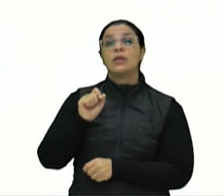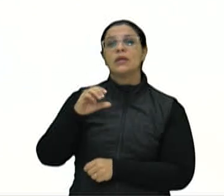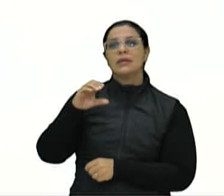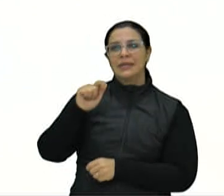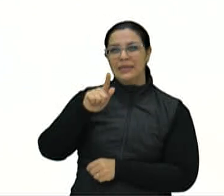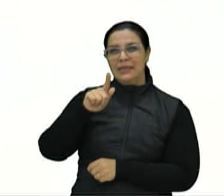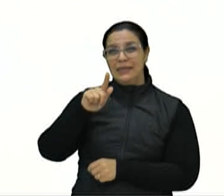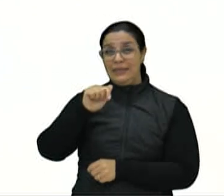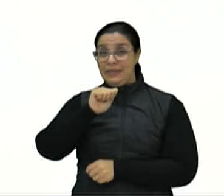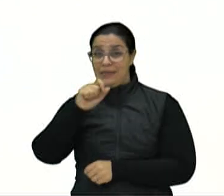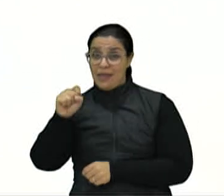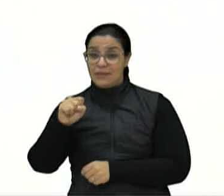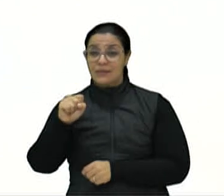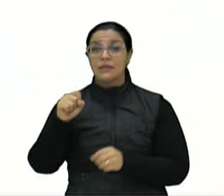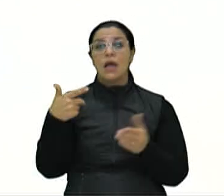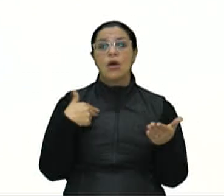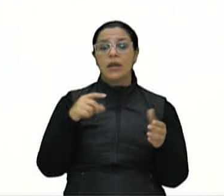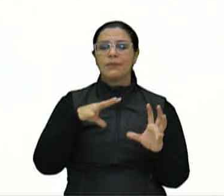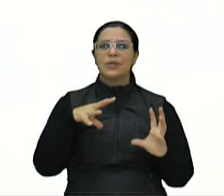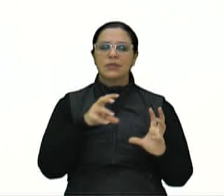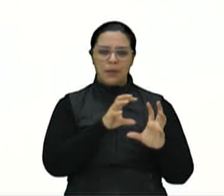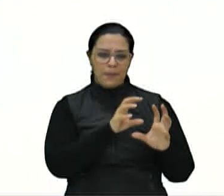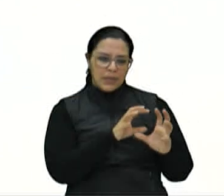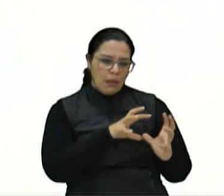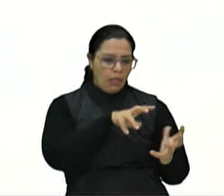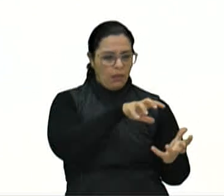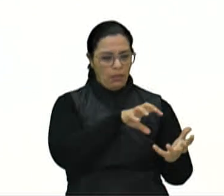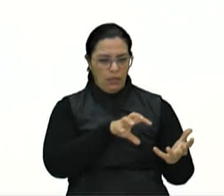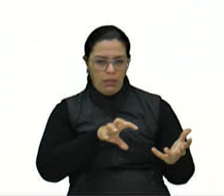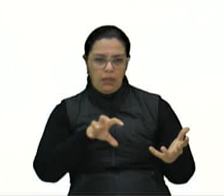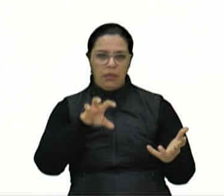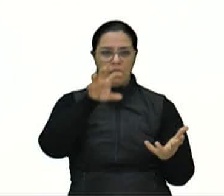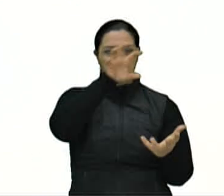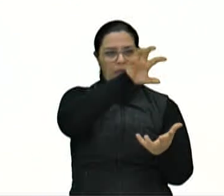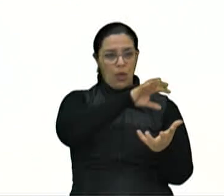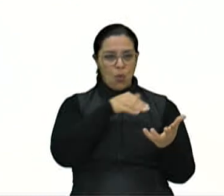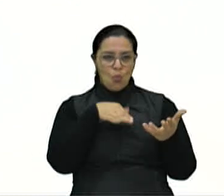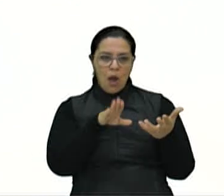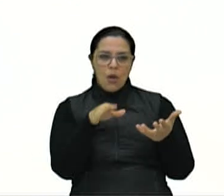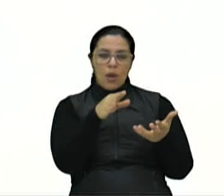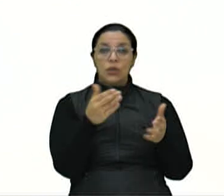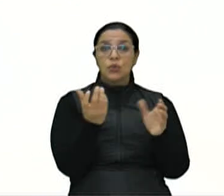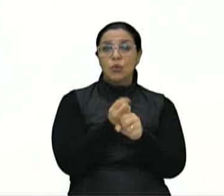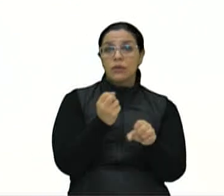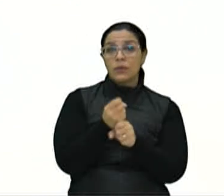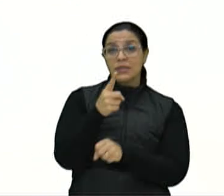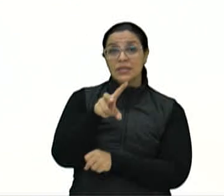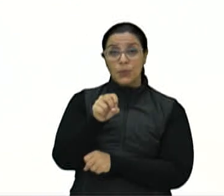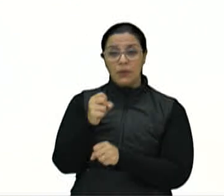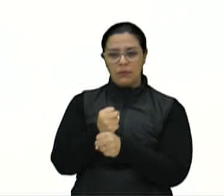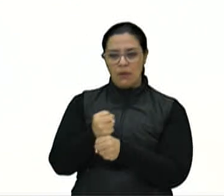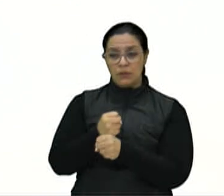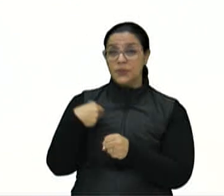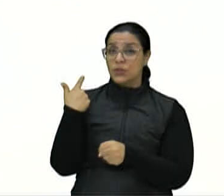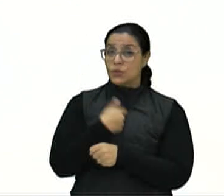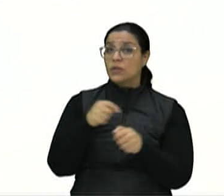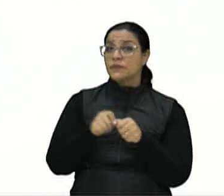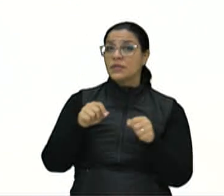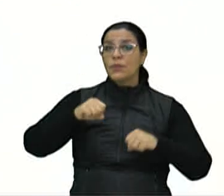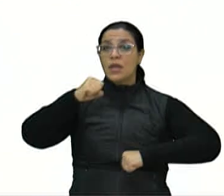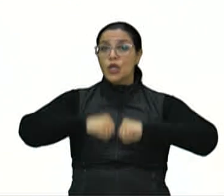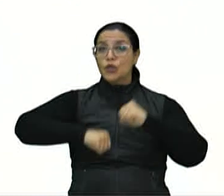Do principal efeito cumulativo de emissões gerada nos últimos 150 anos. Por quê? Fizemos a